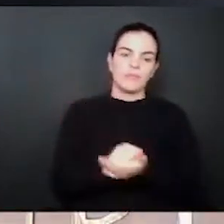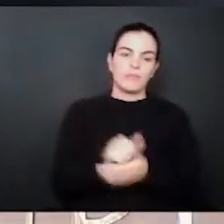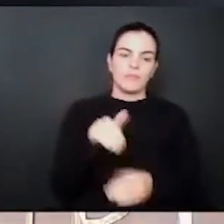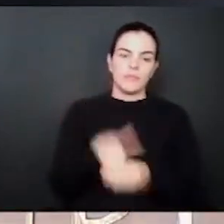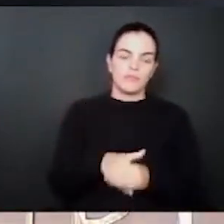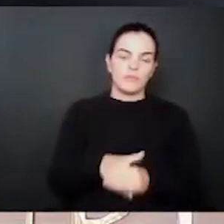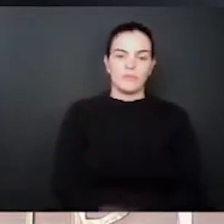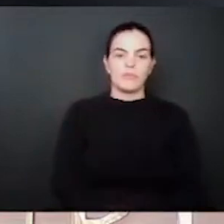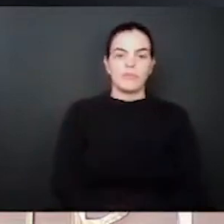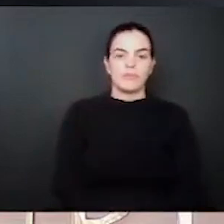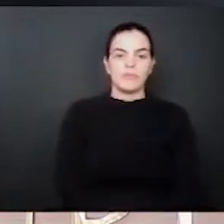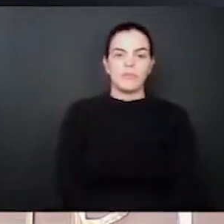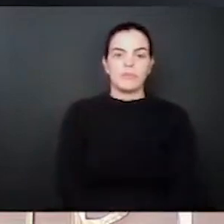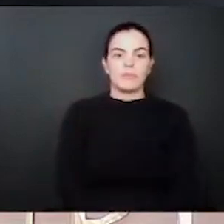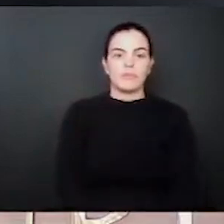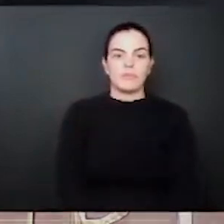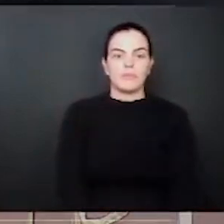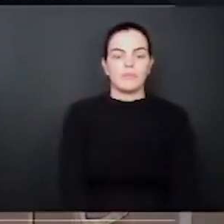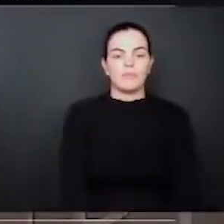votos.